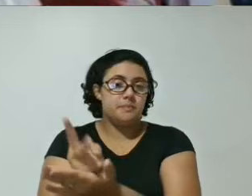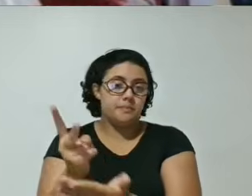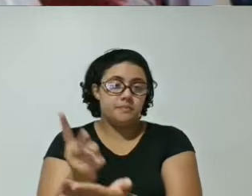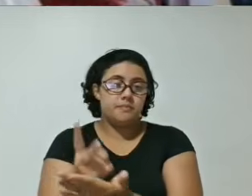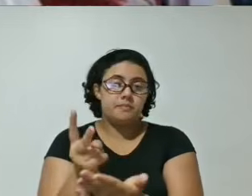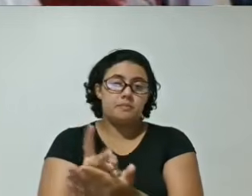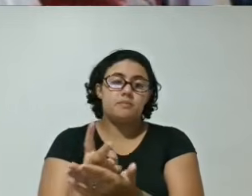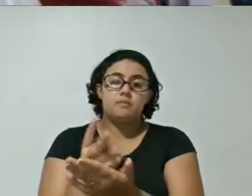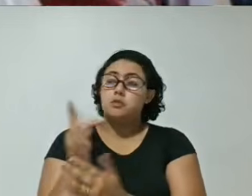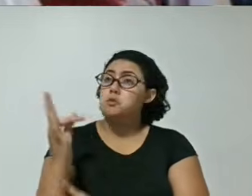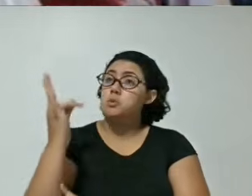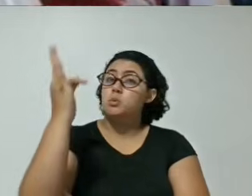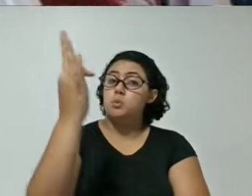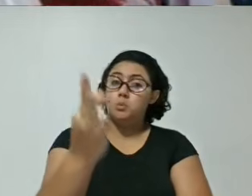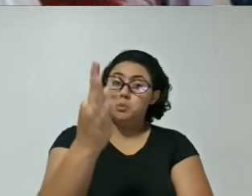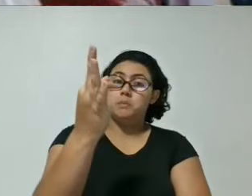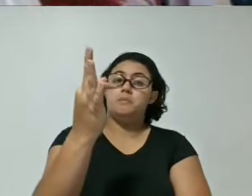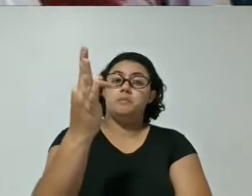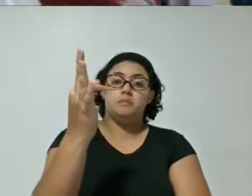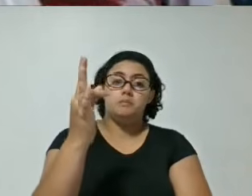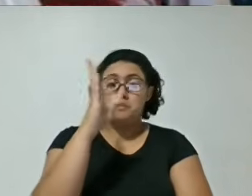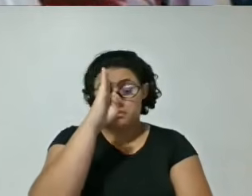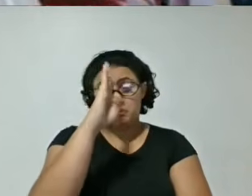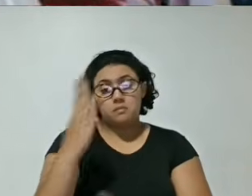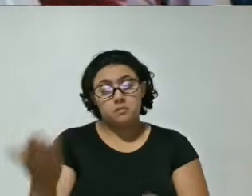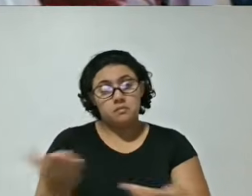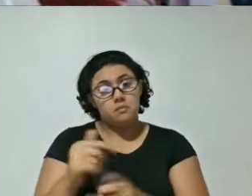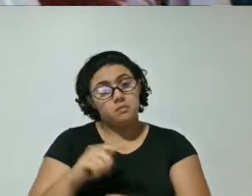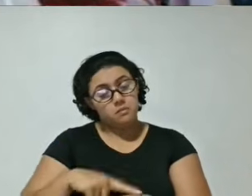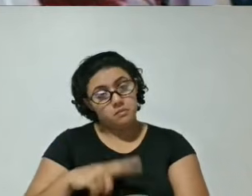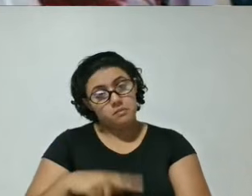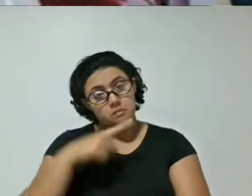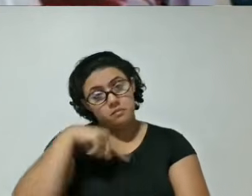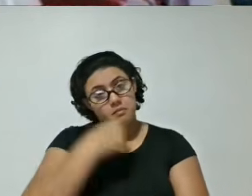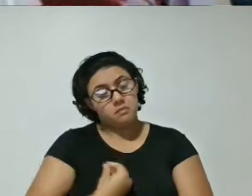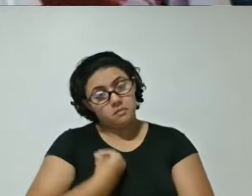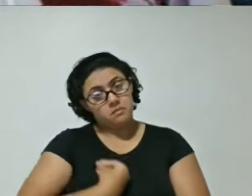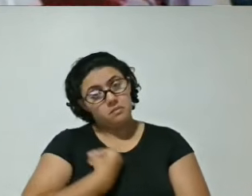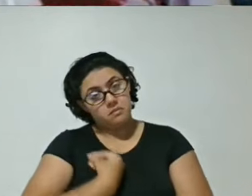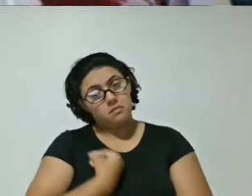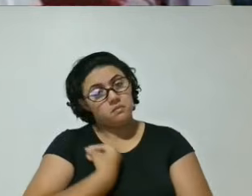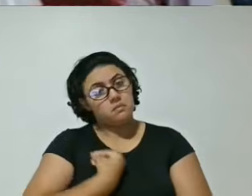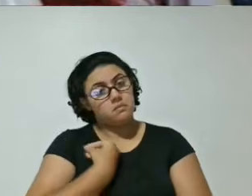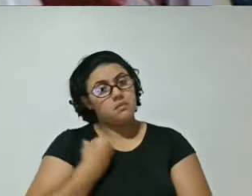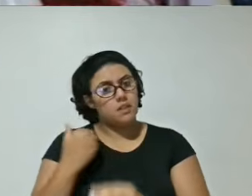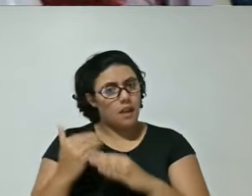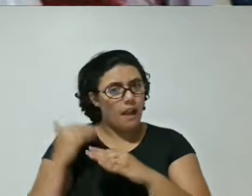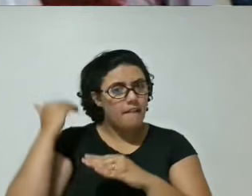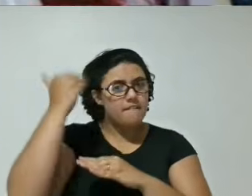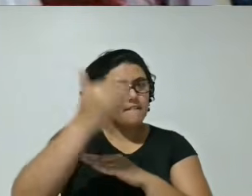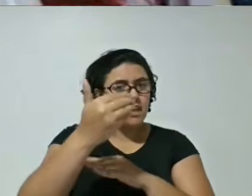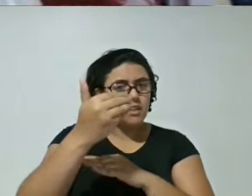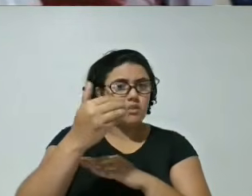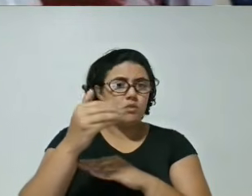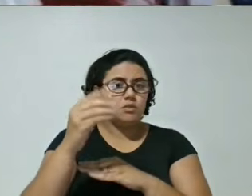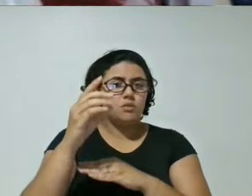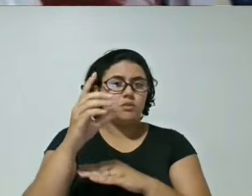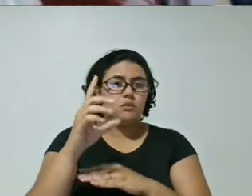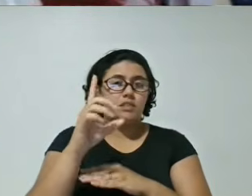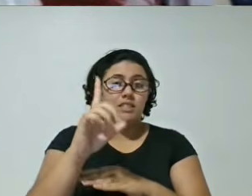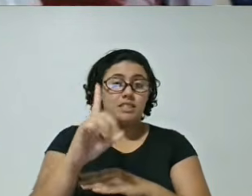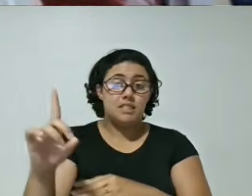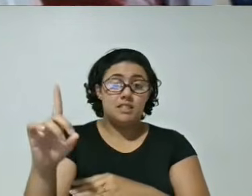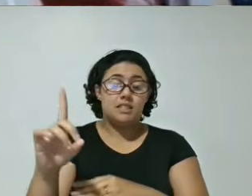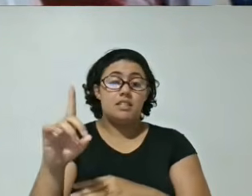ter futuro, né? Principalmente nesse momento que a gente está vivendo, né? Desse avanço da extrema-direita e, né,